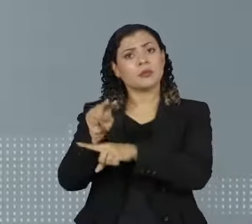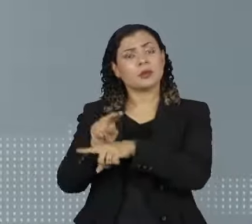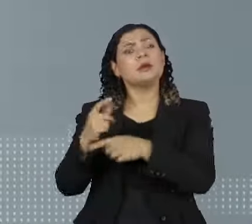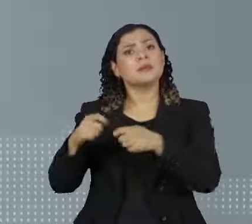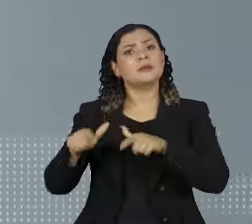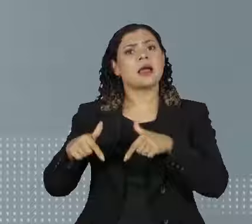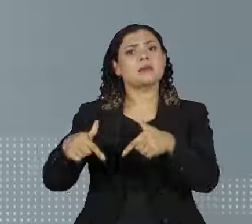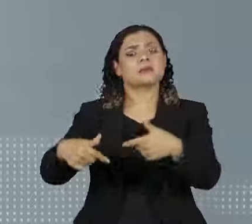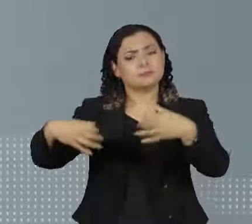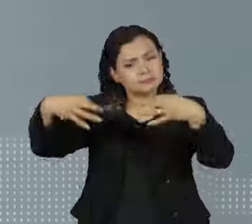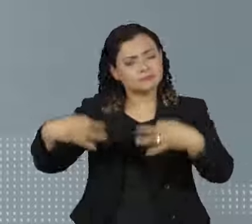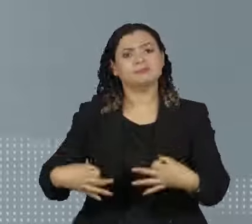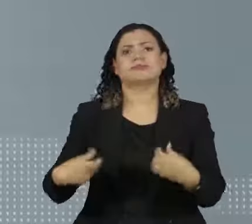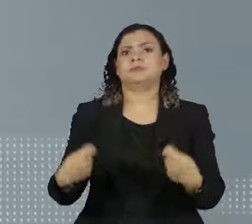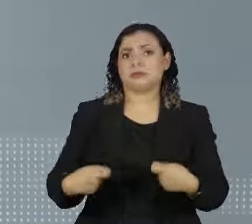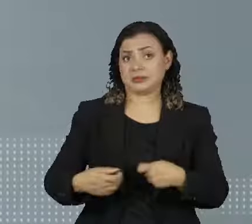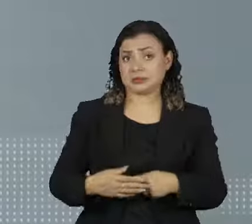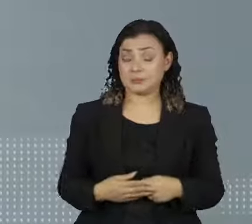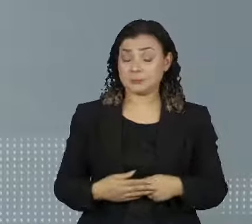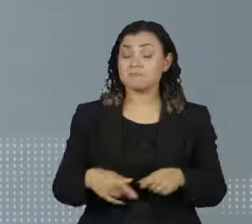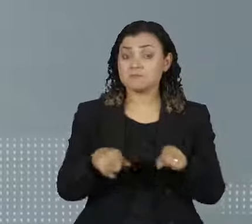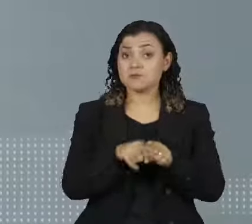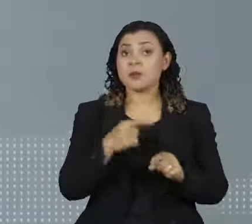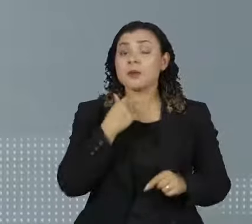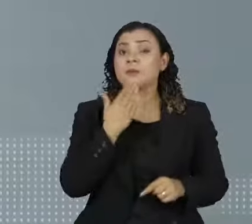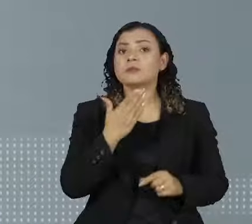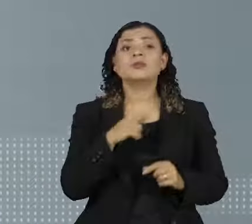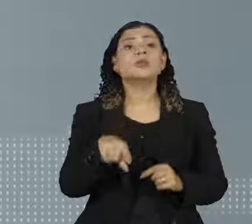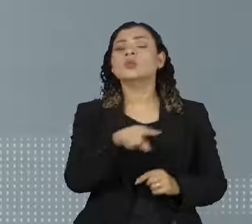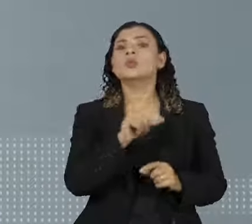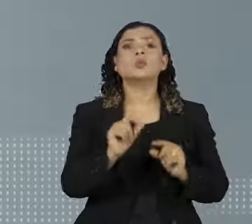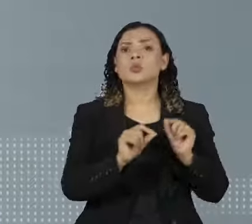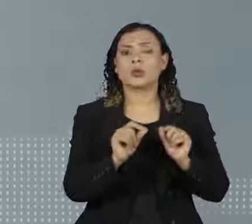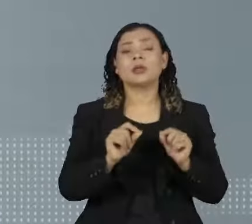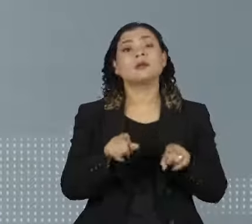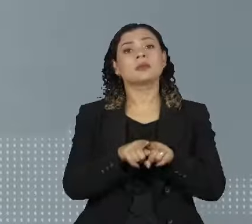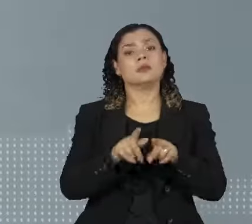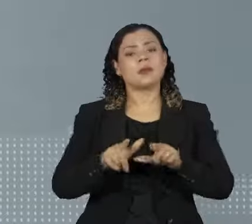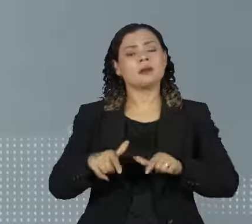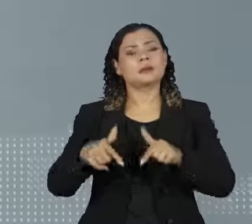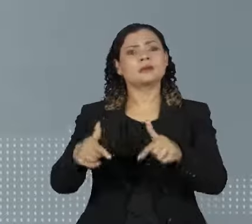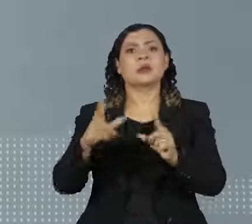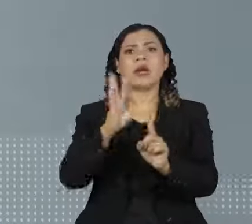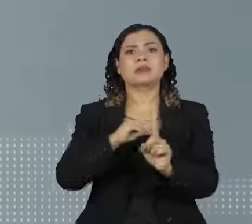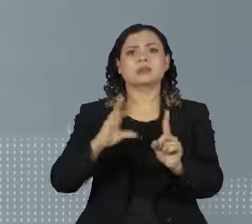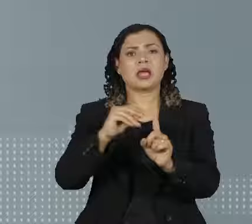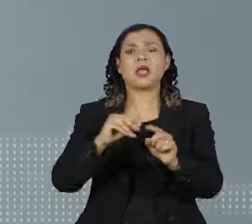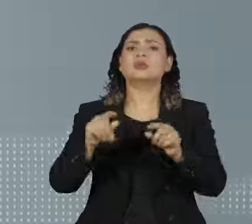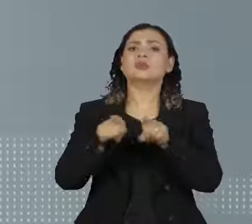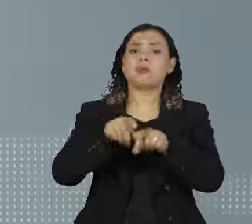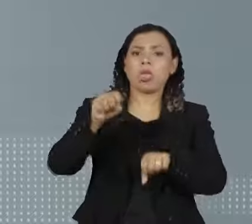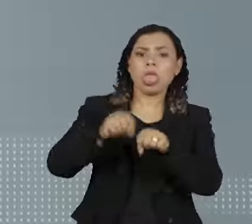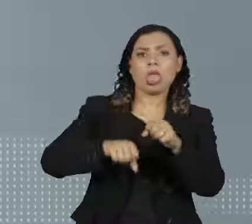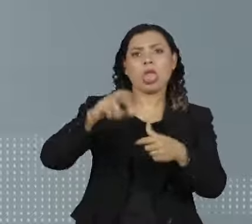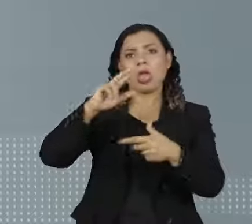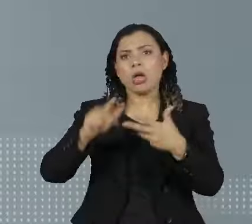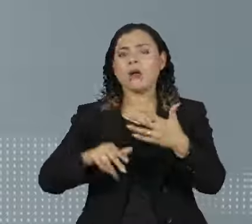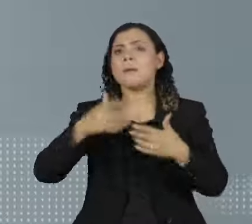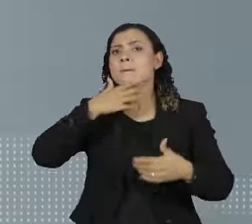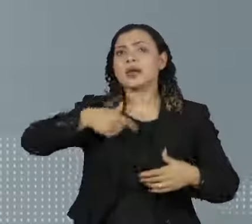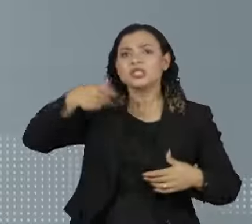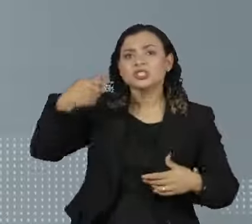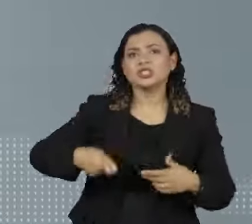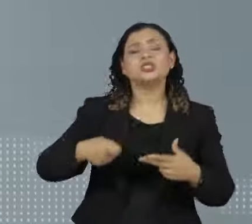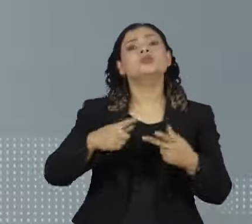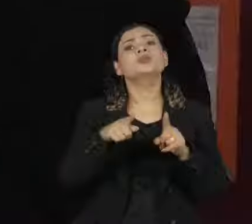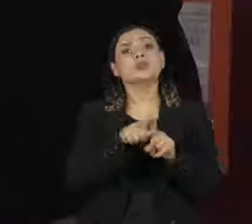adote medidas exemplares também pediu a prevenção e intervenção faça ao assédio ou abuso sexual machismo